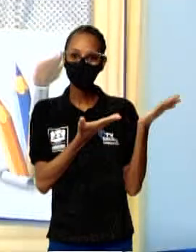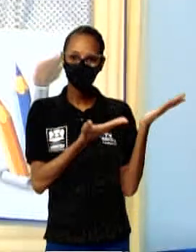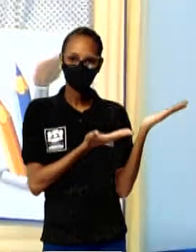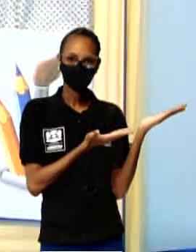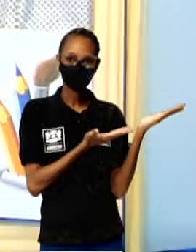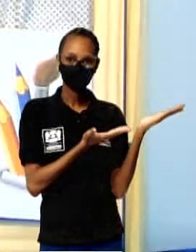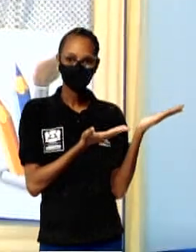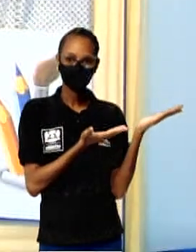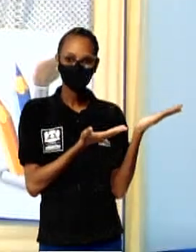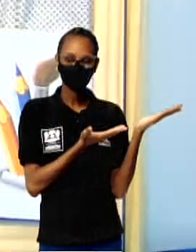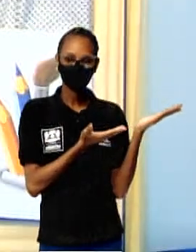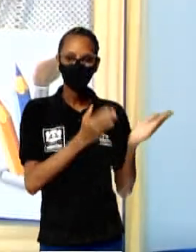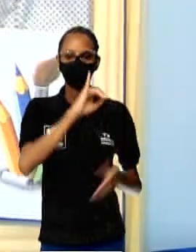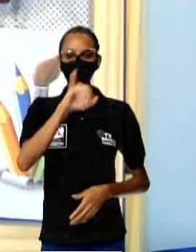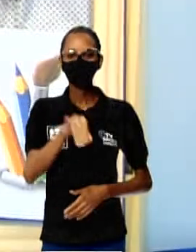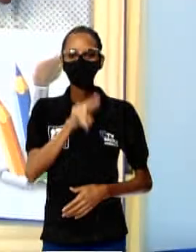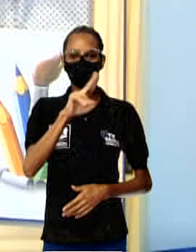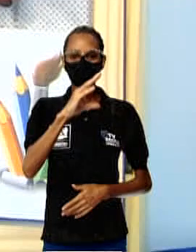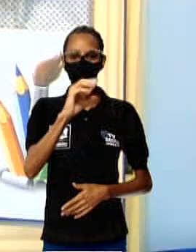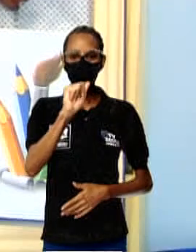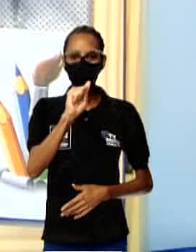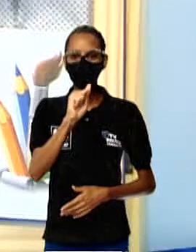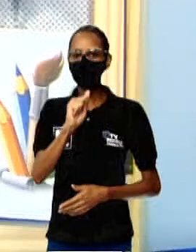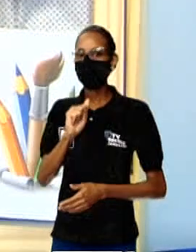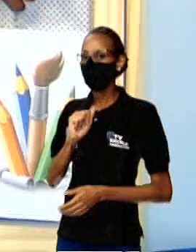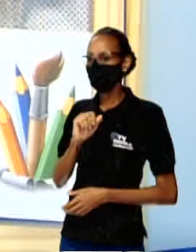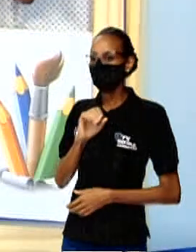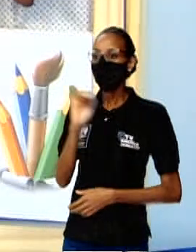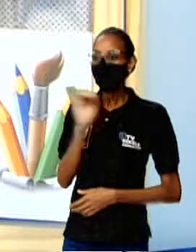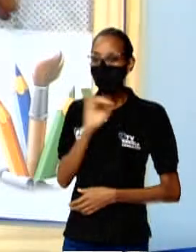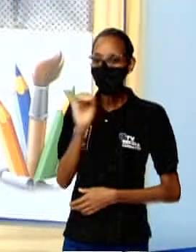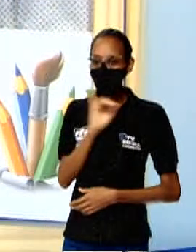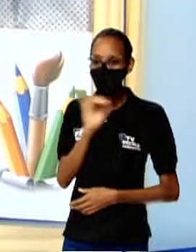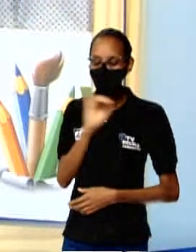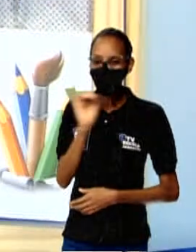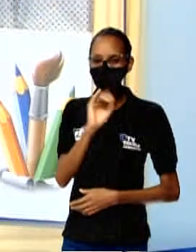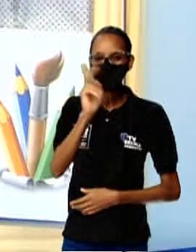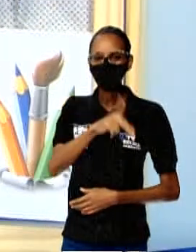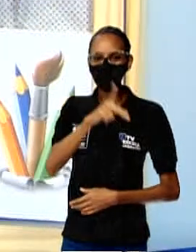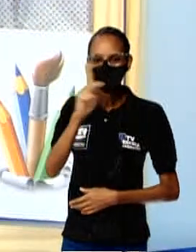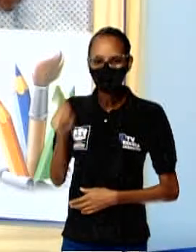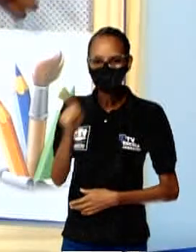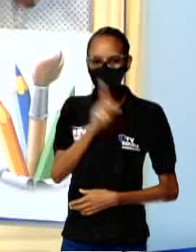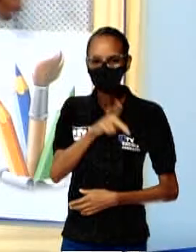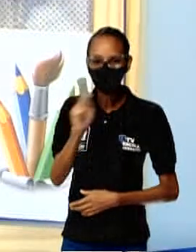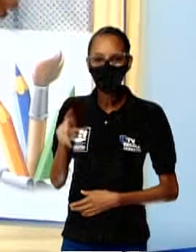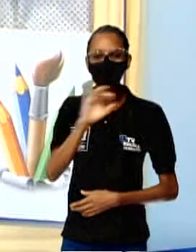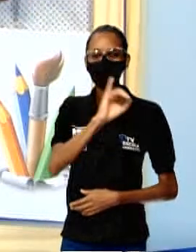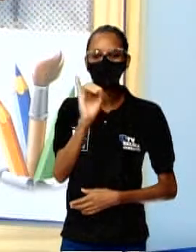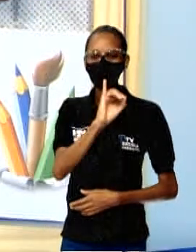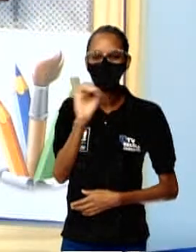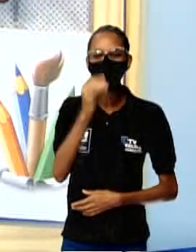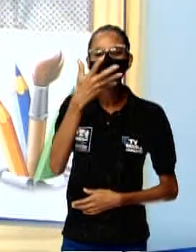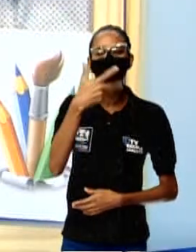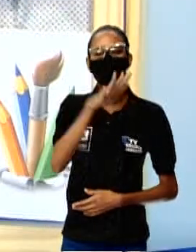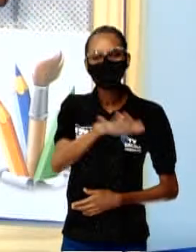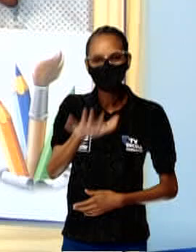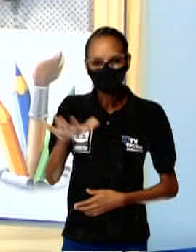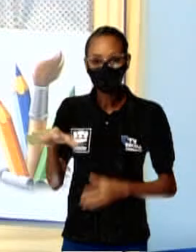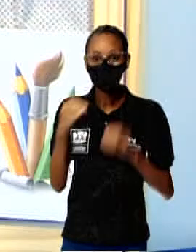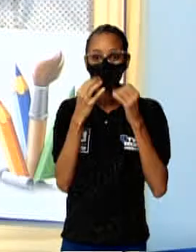Juca professora juíza Oi crianças tudo bem com vocês